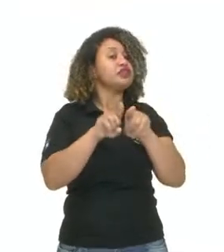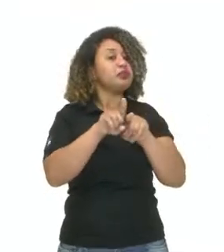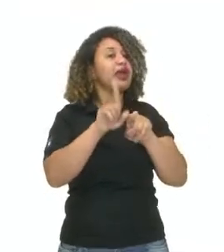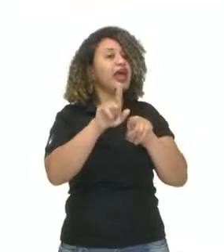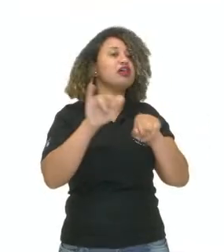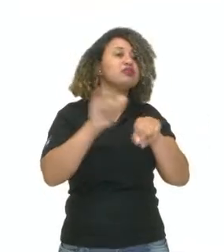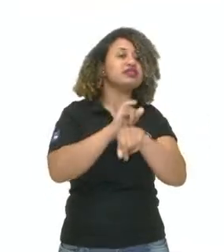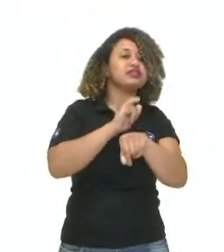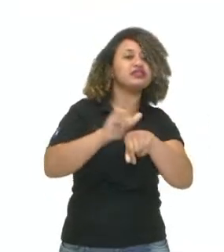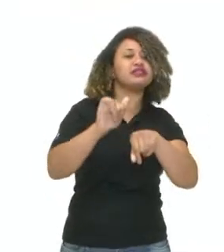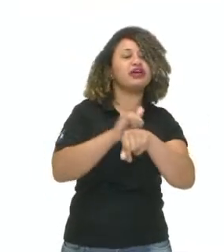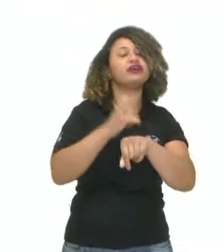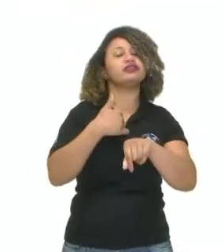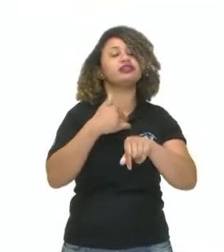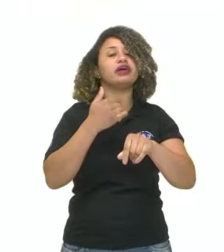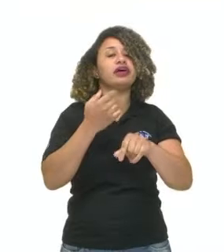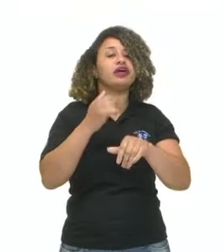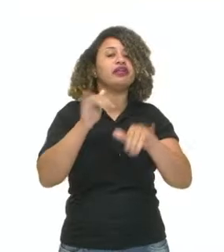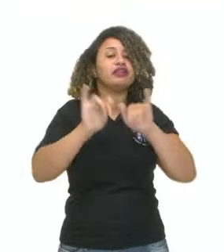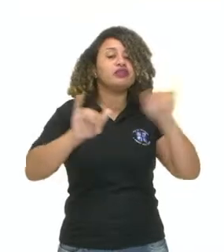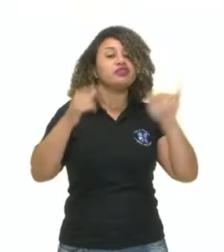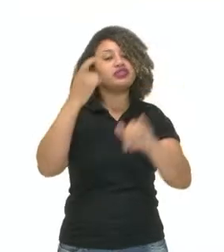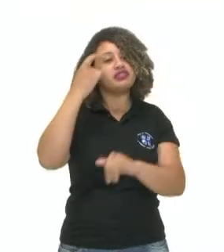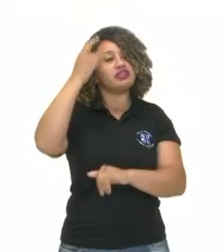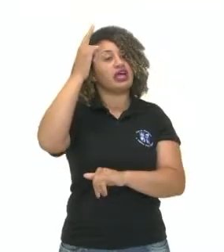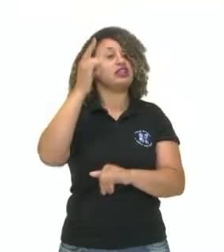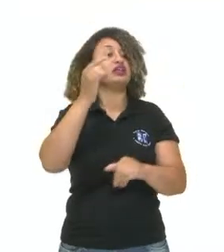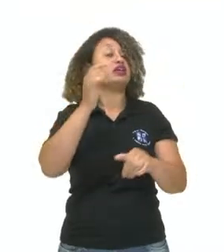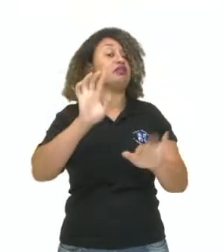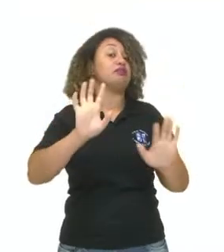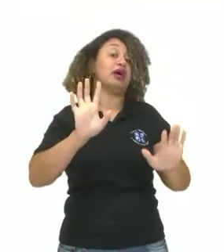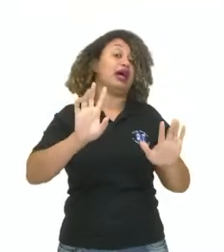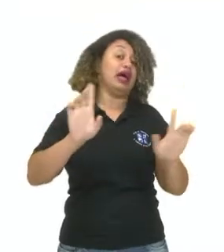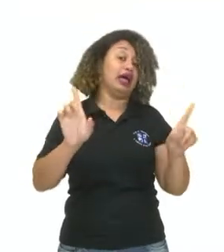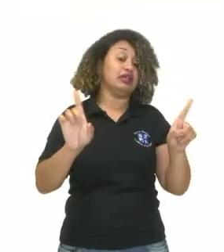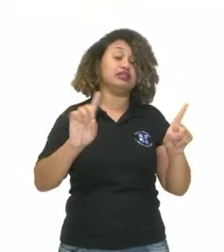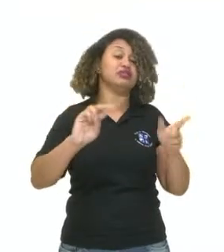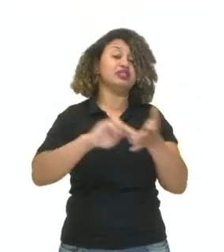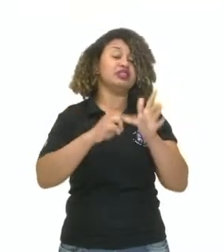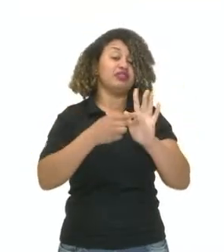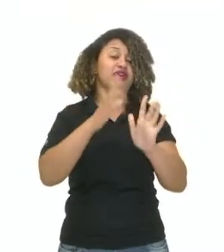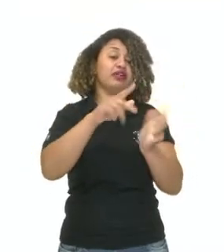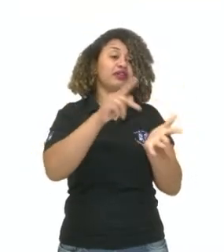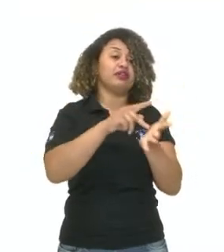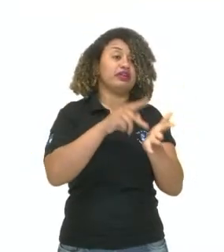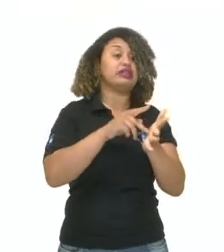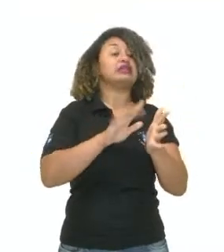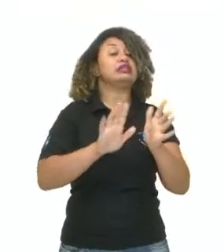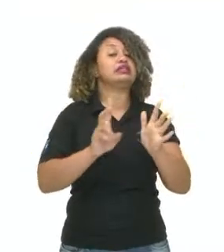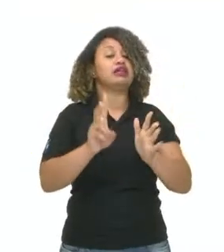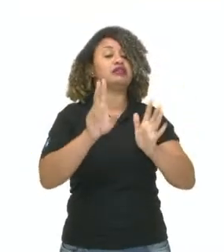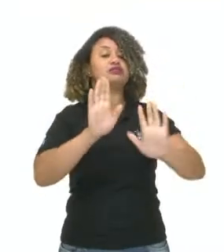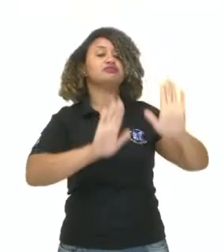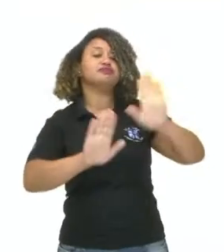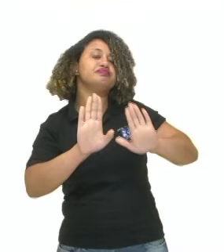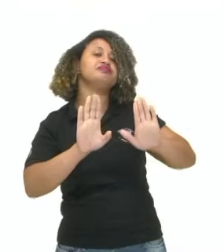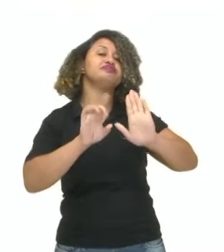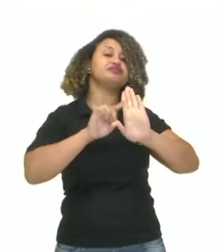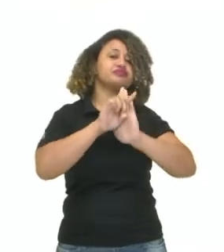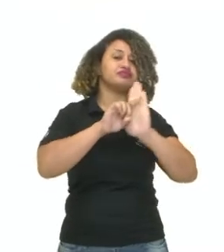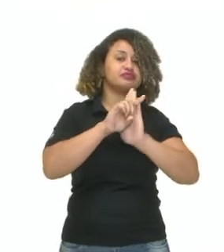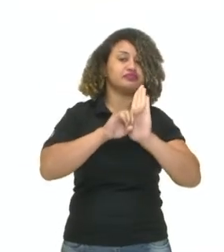inventada. Não quer dizer que seja verdadeira. Desenvolva o hábito de desconfiar e pesquisar.